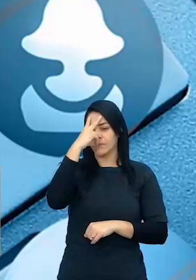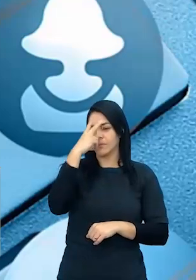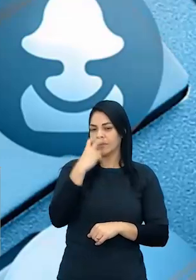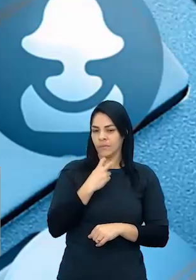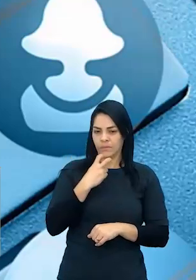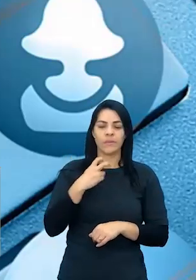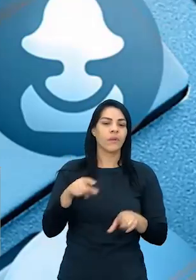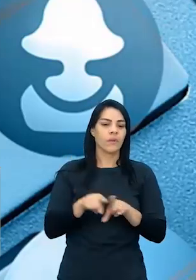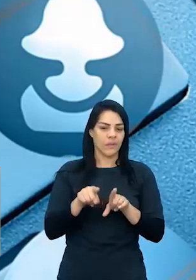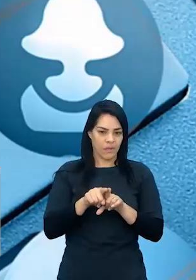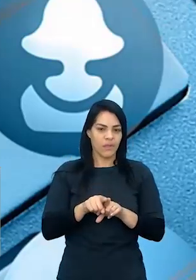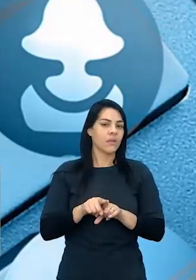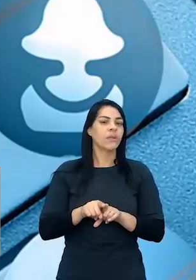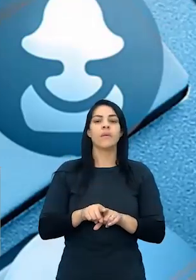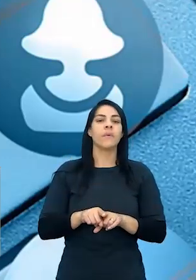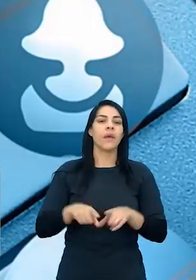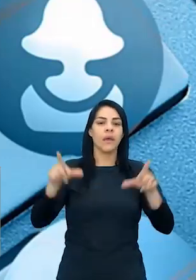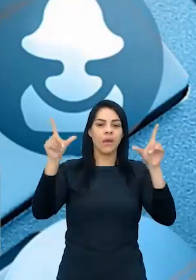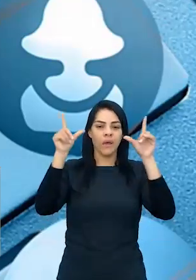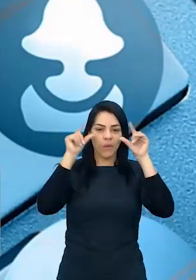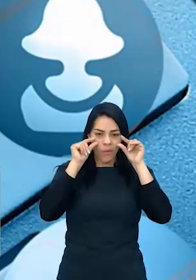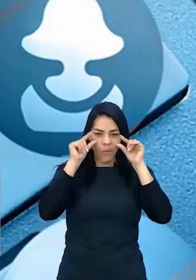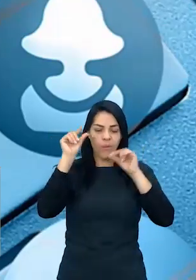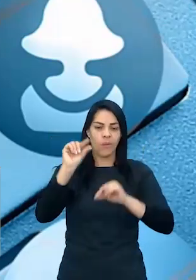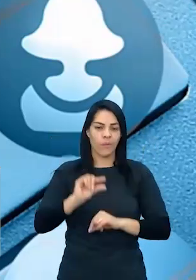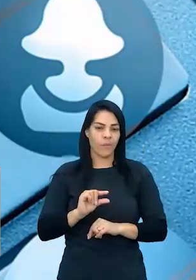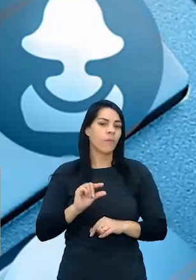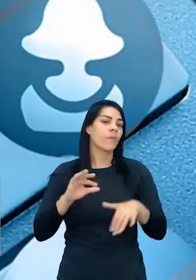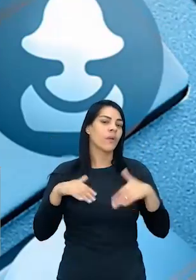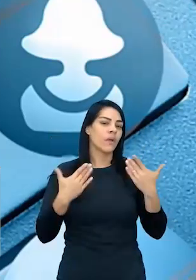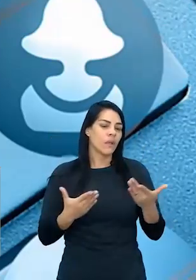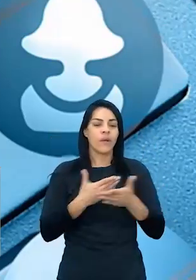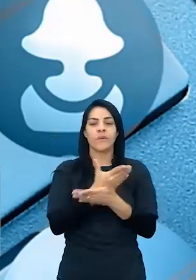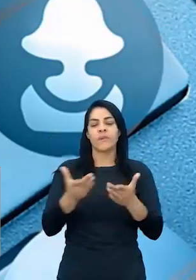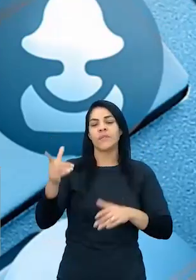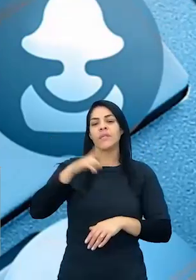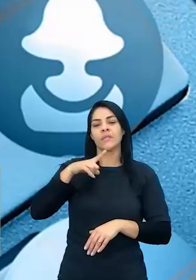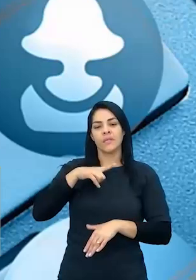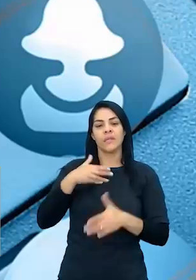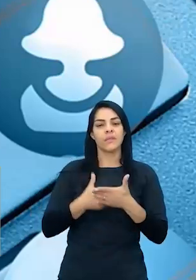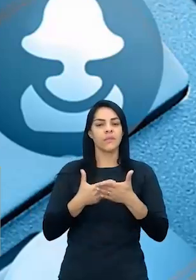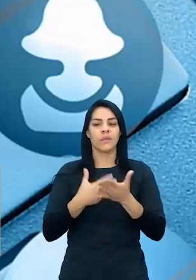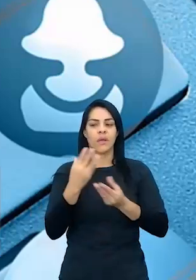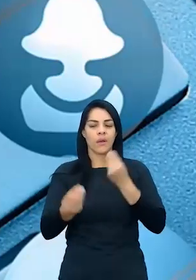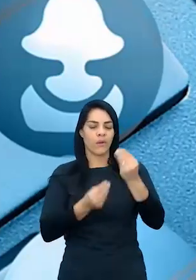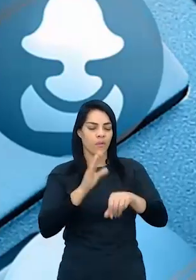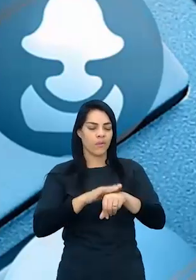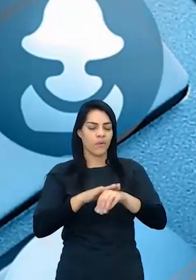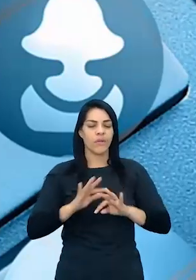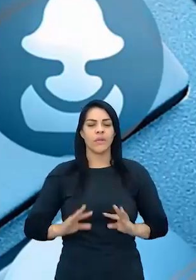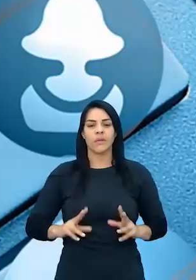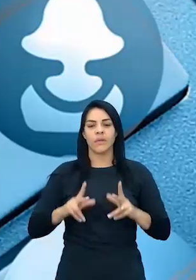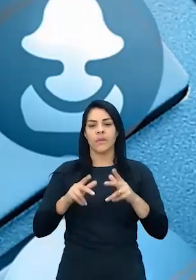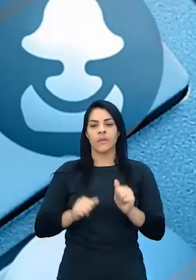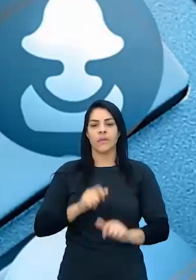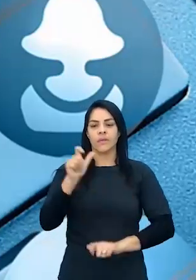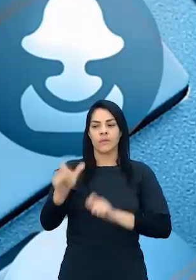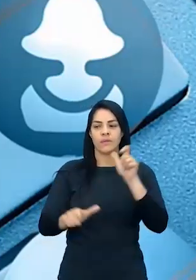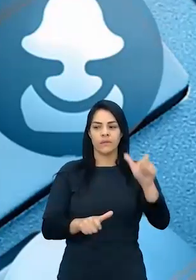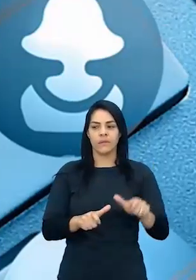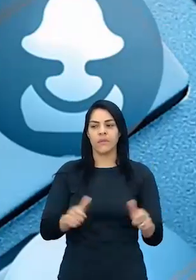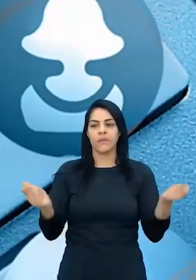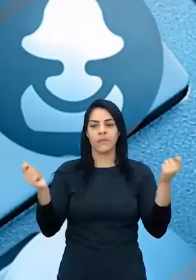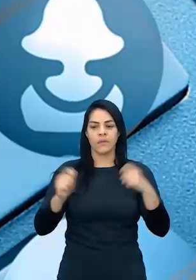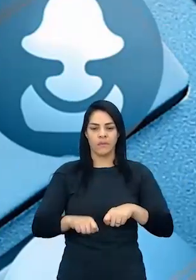professores cegos que nós temos na rede. Vocês têm os estudantes. Então, como é que a gente faz com que todo mundo possa pensar, quando eu tenho muita